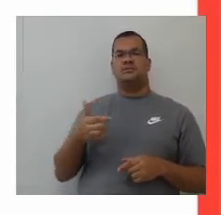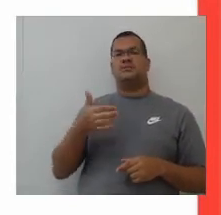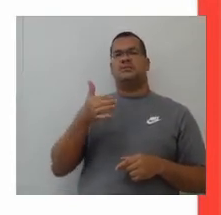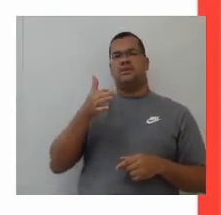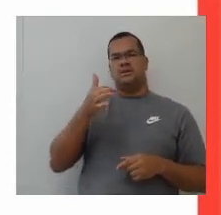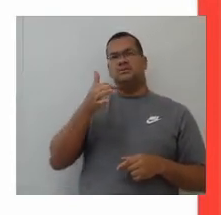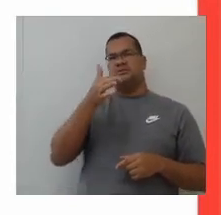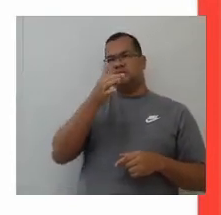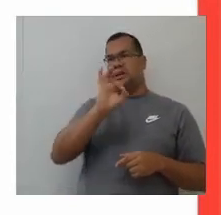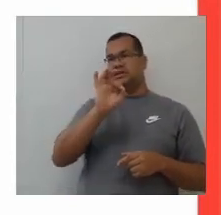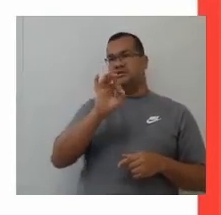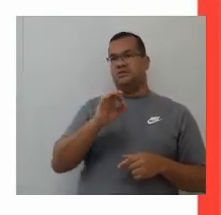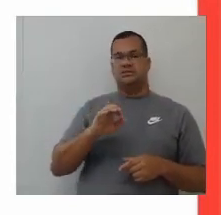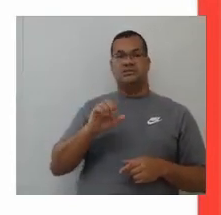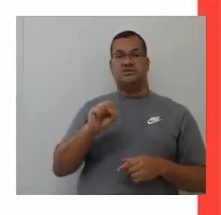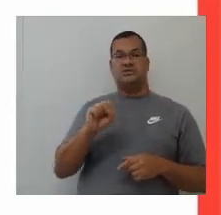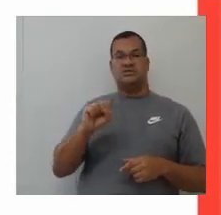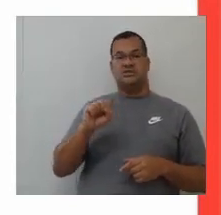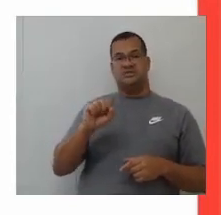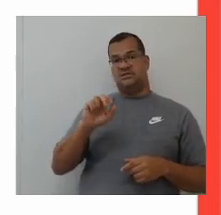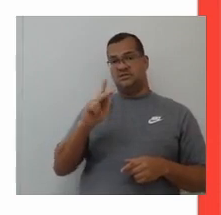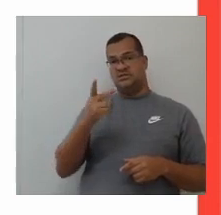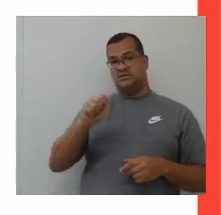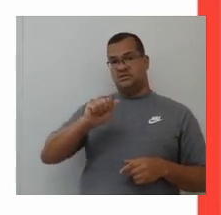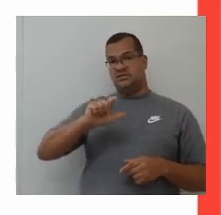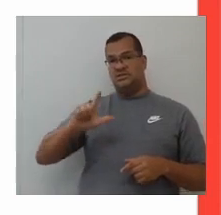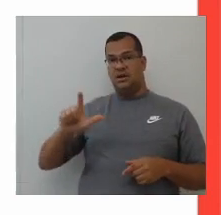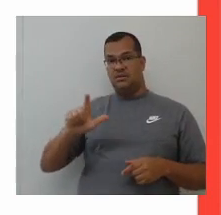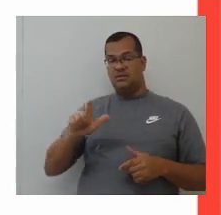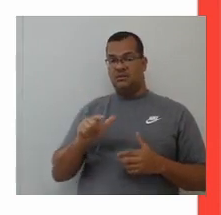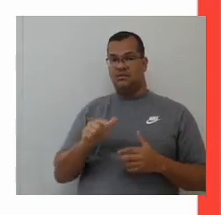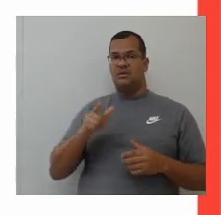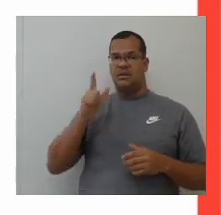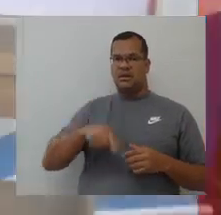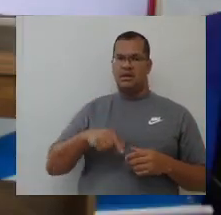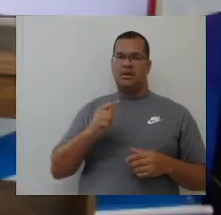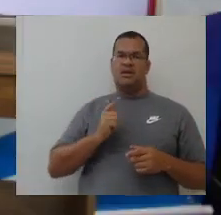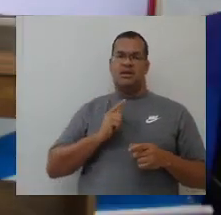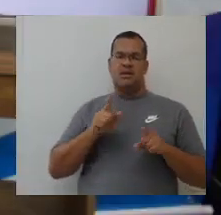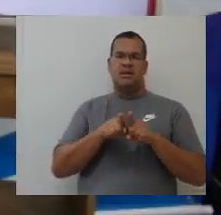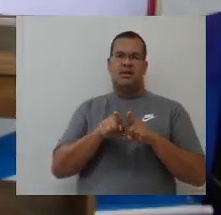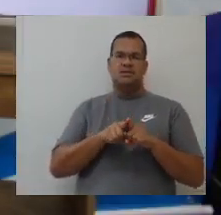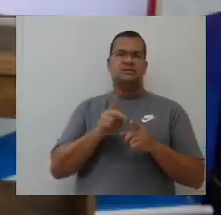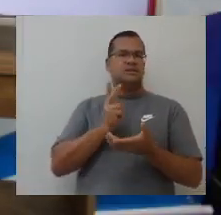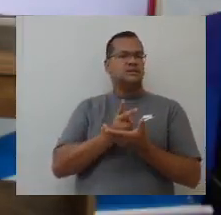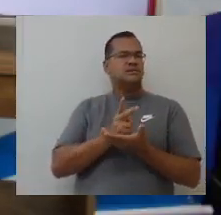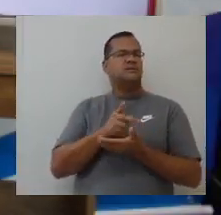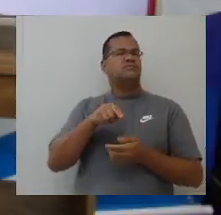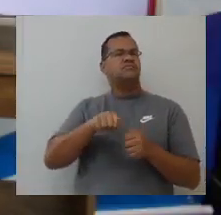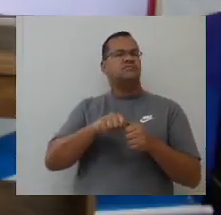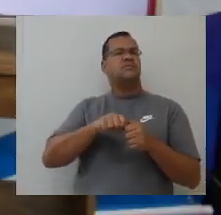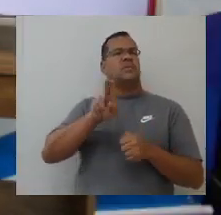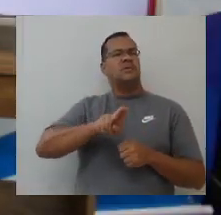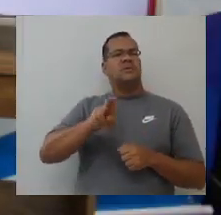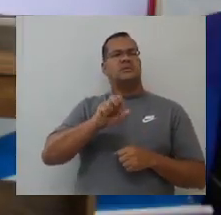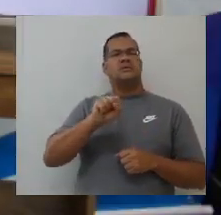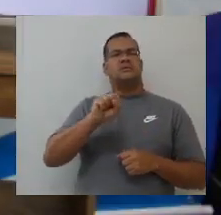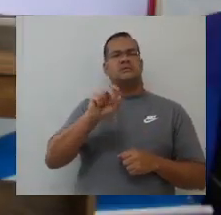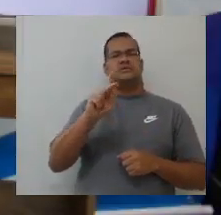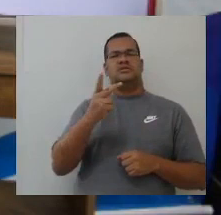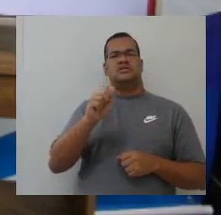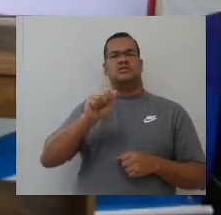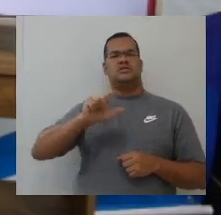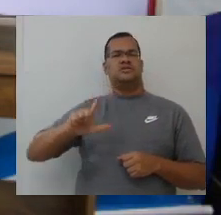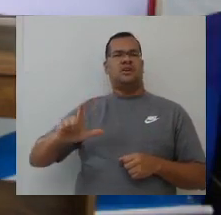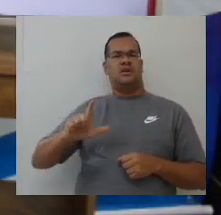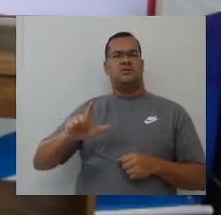inglesa. Então, todas as vezes que eu quero formar a question tag de imperativo com let's, eu sempre vou utilizar o shall, seguido do